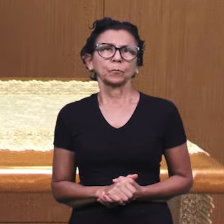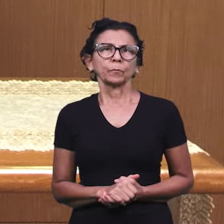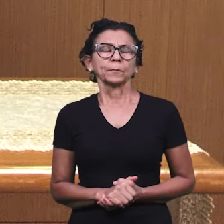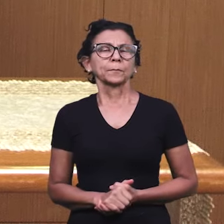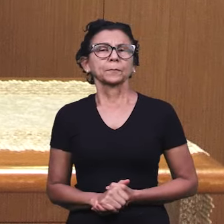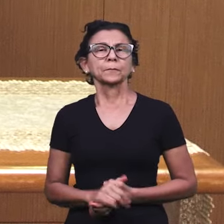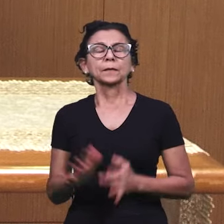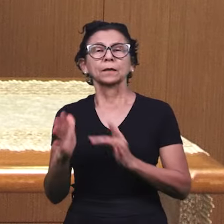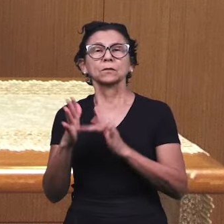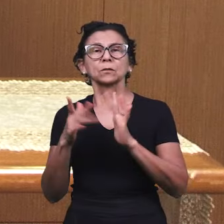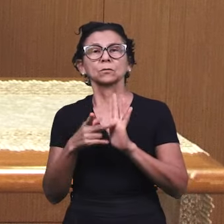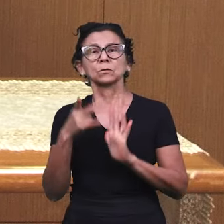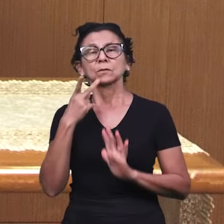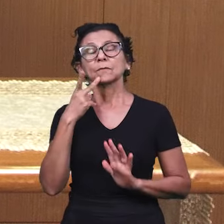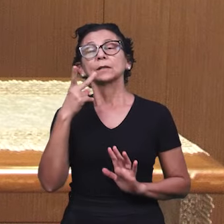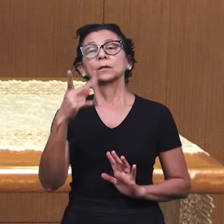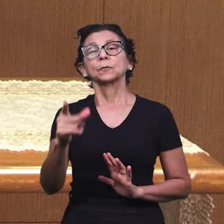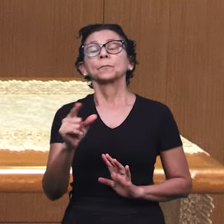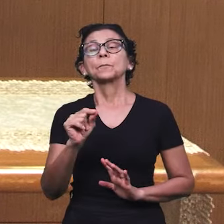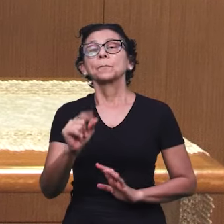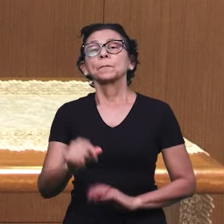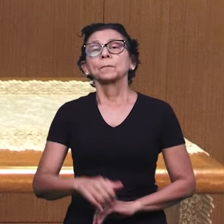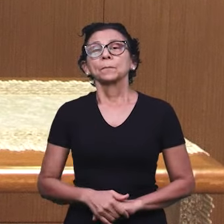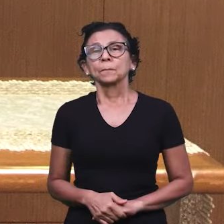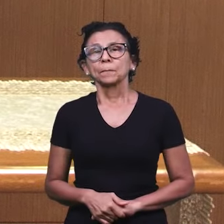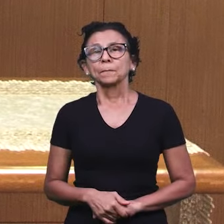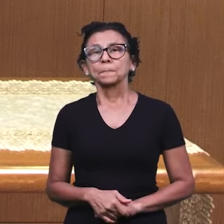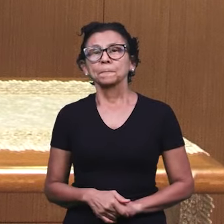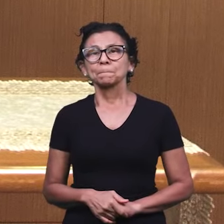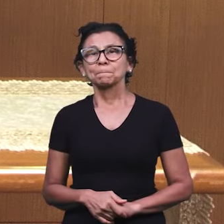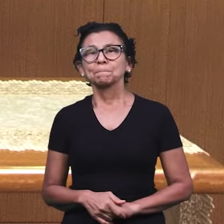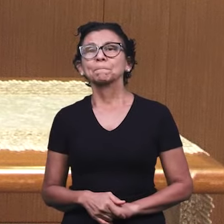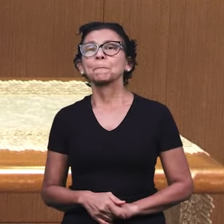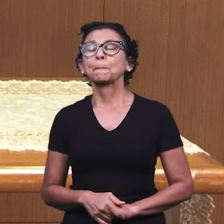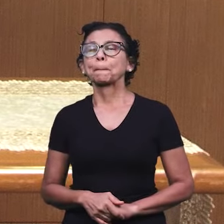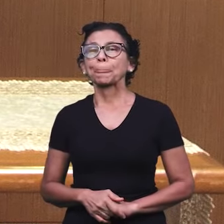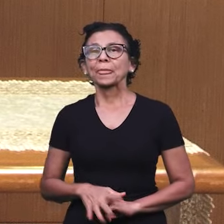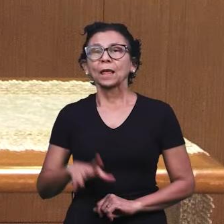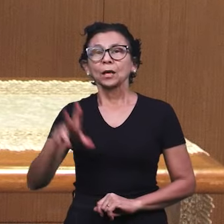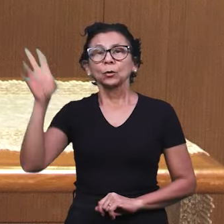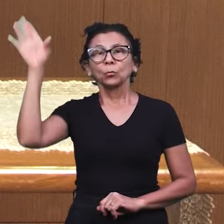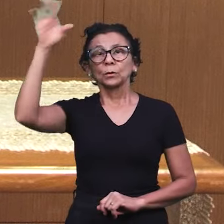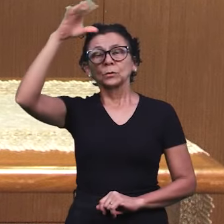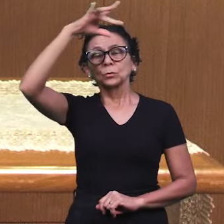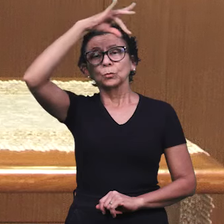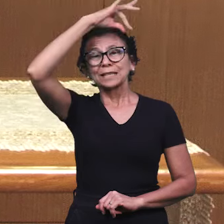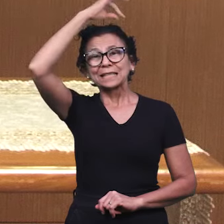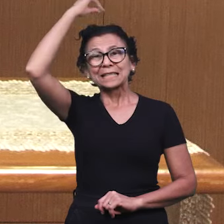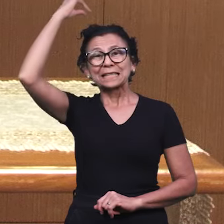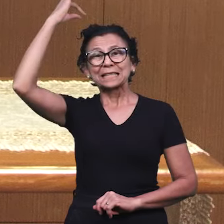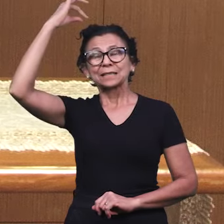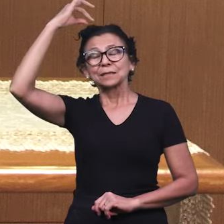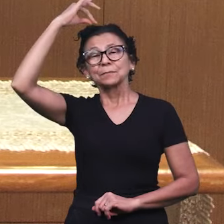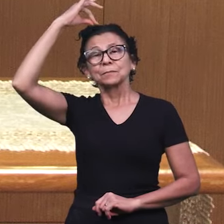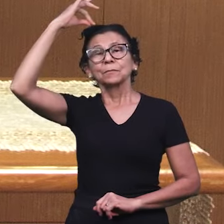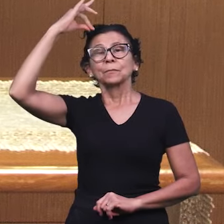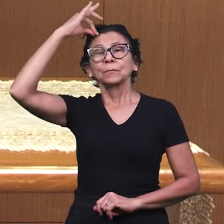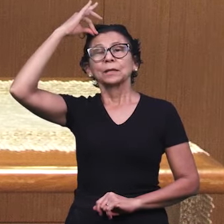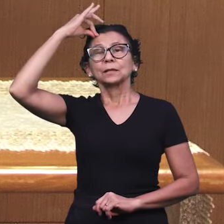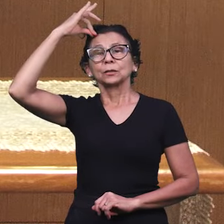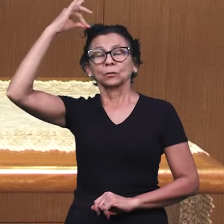assim, de Jesus falando: E quando vier esse Espírito de verdade,